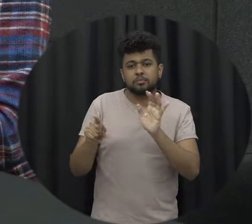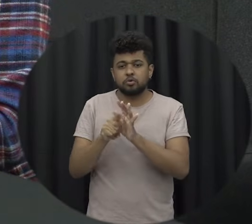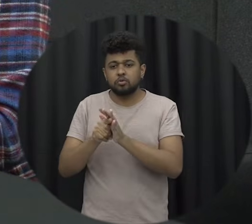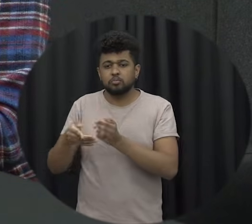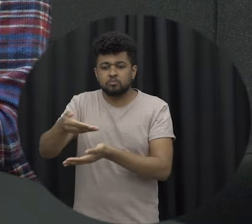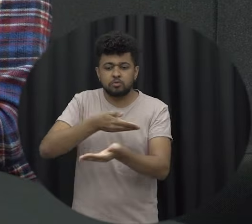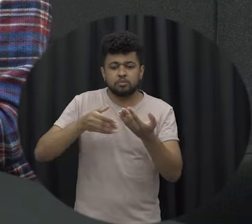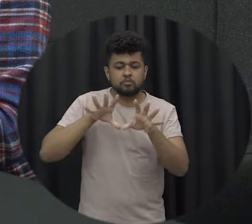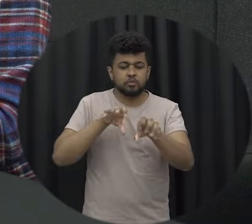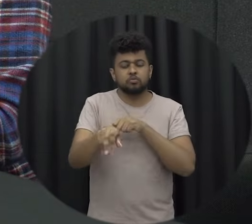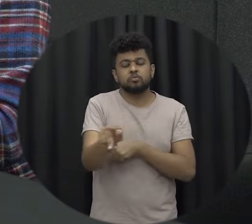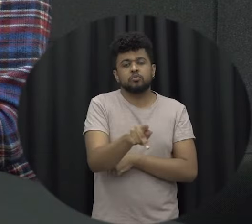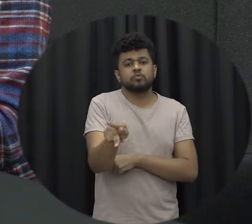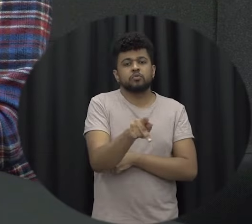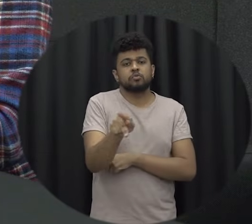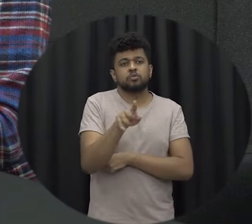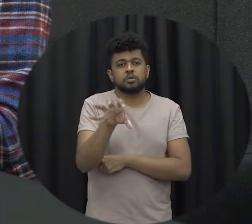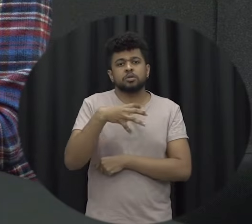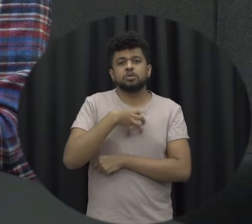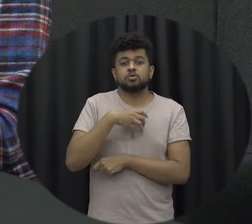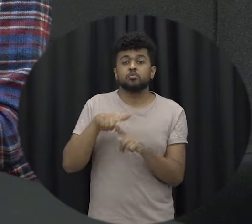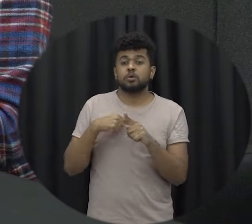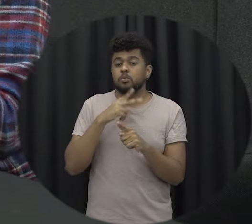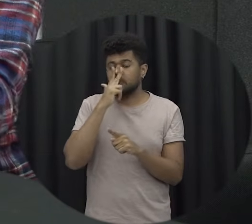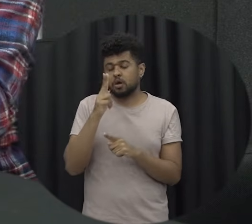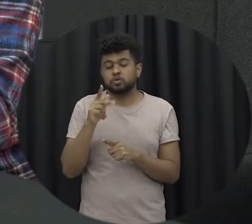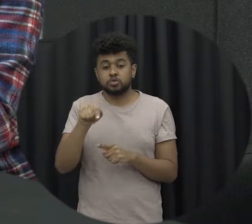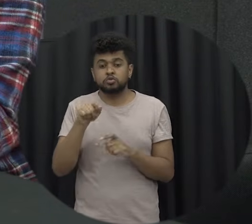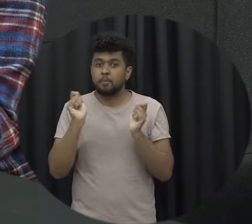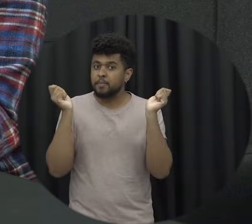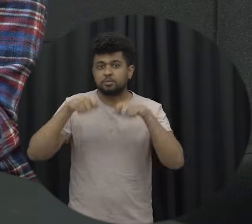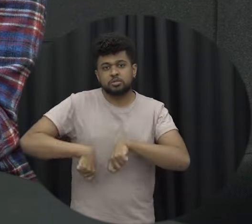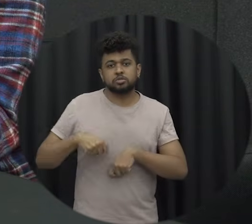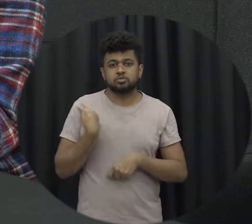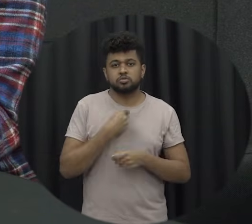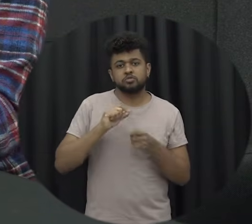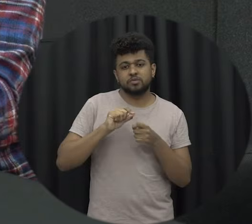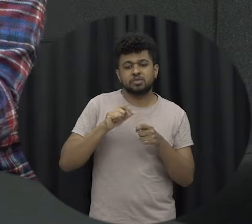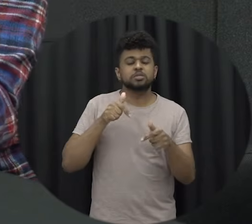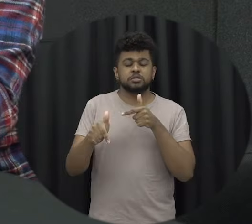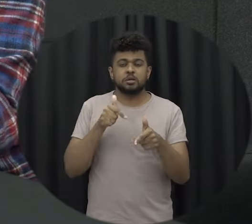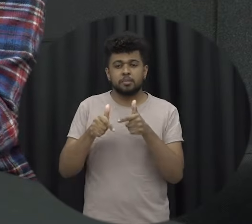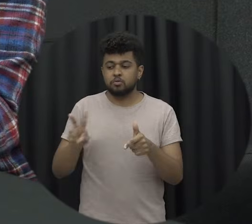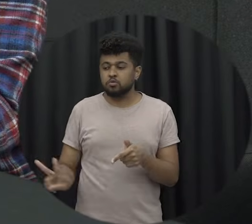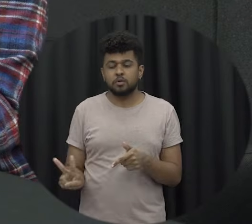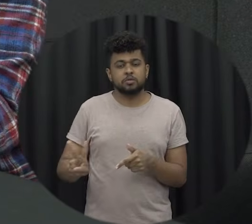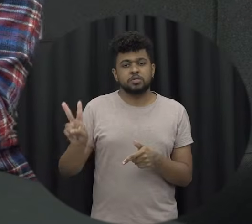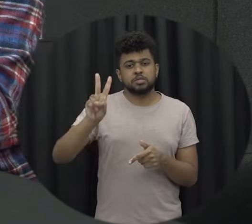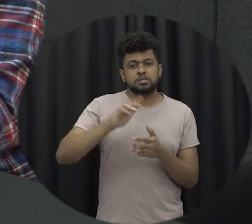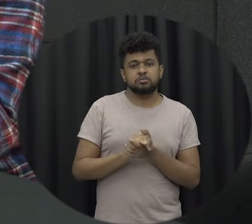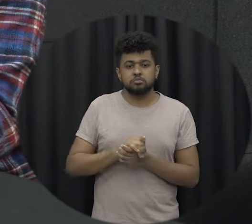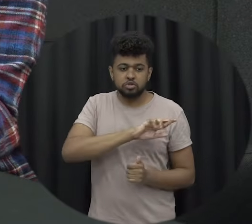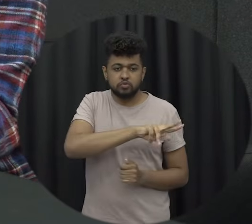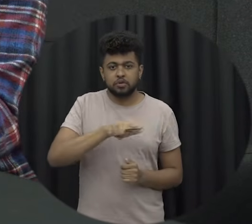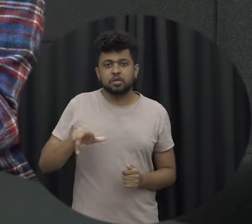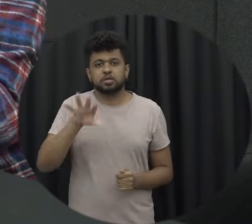de professores nesse sentido, porque eu acho que isso permitiria a gente fazer esse trabalho de valorização de